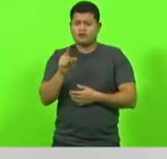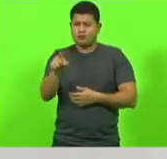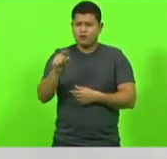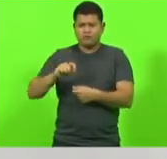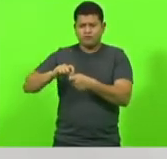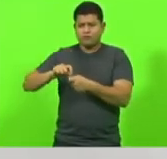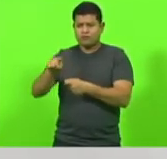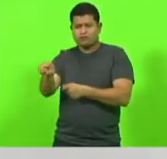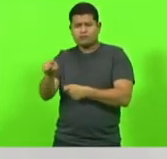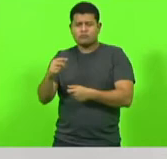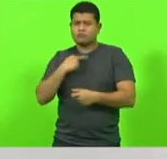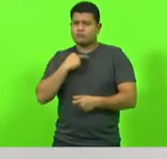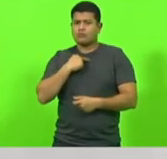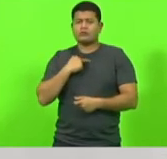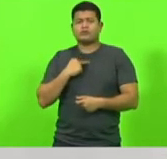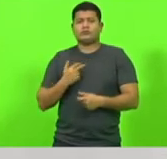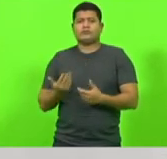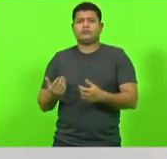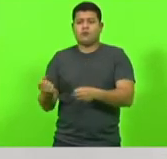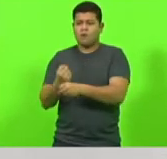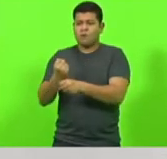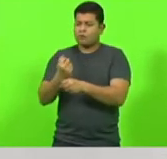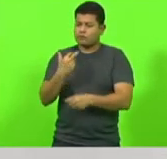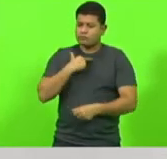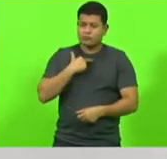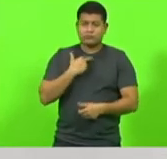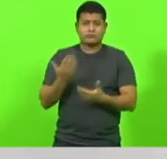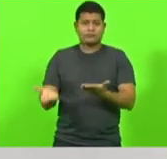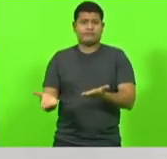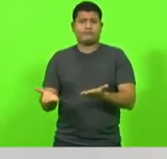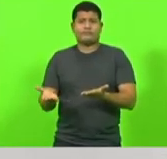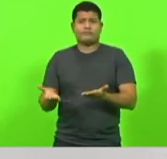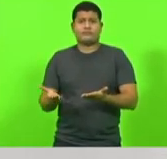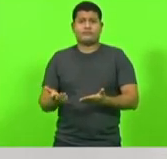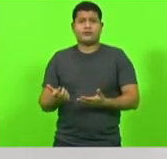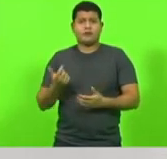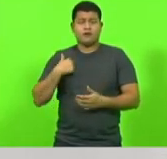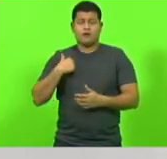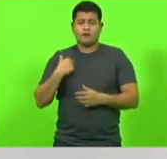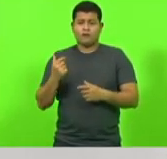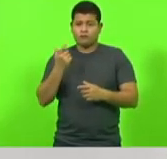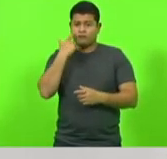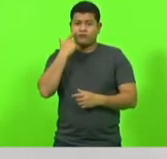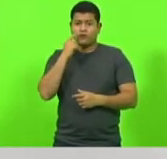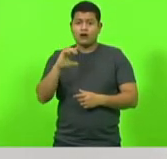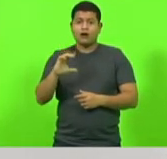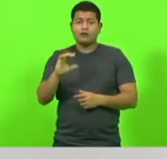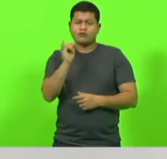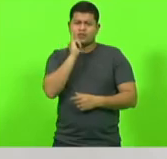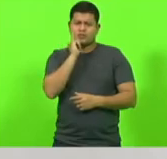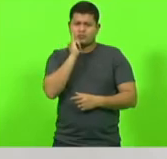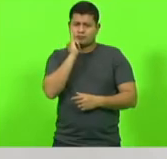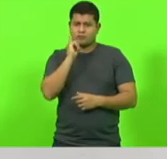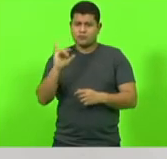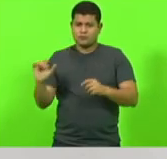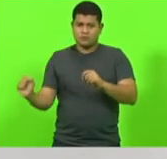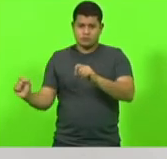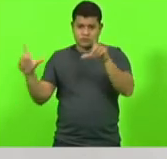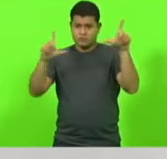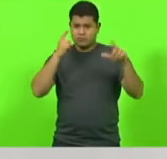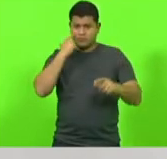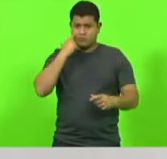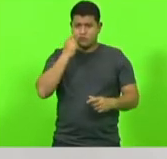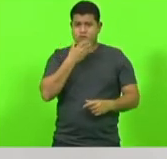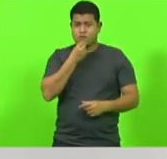mundos. Um caso emblemático é o deste senhor que eu vou mostrar para vocês agora. Essas são as mãos do